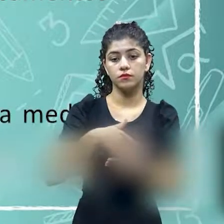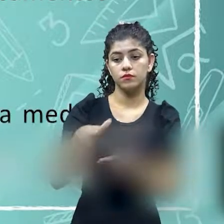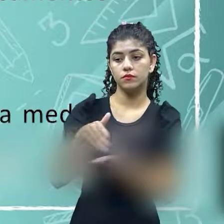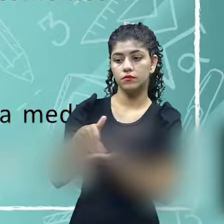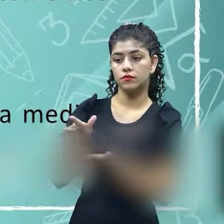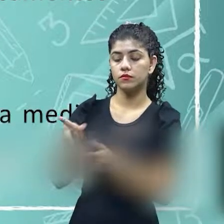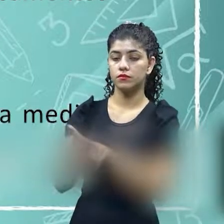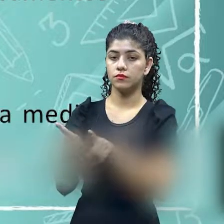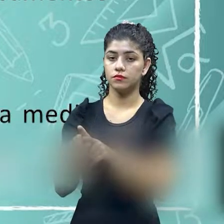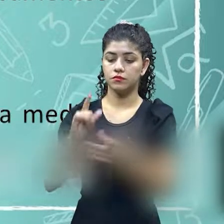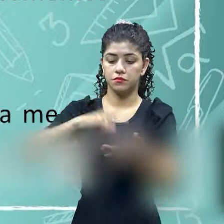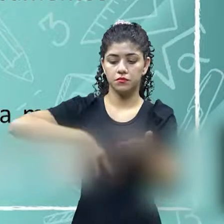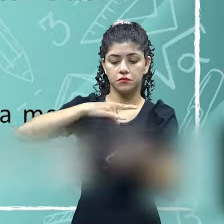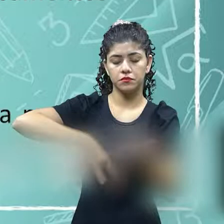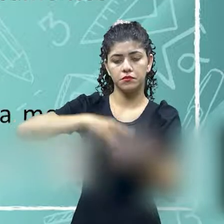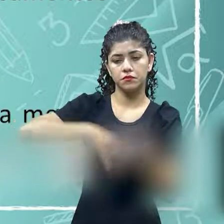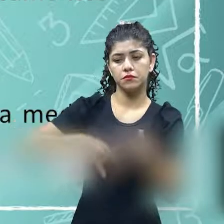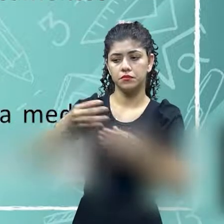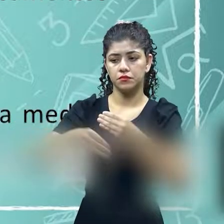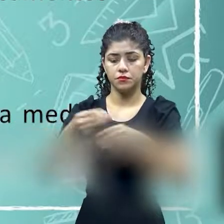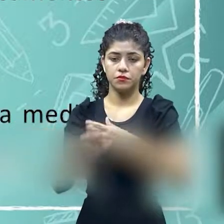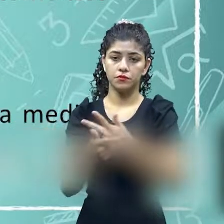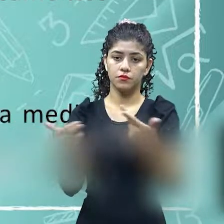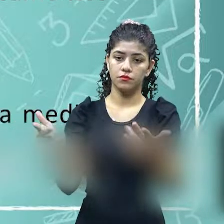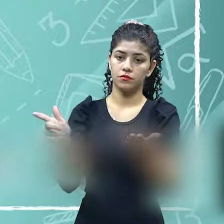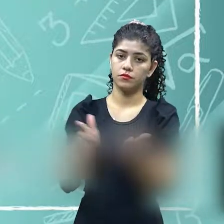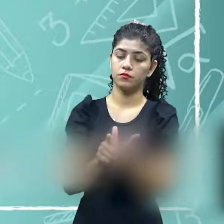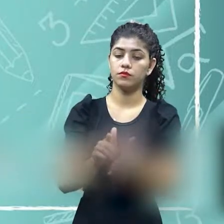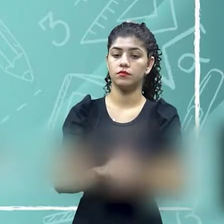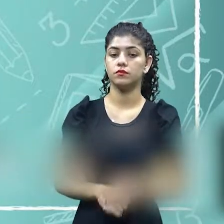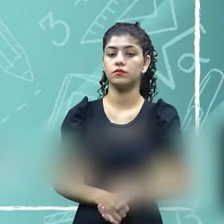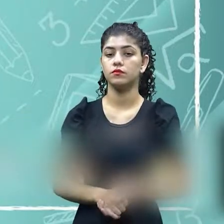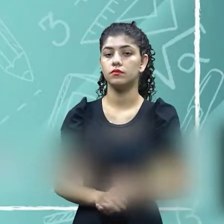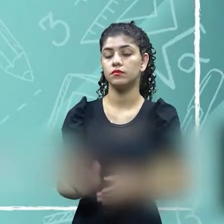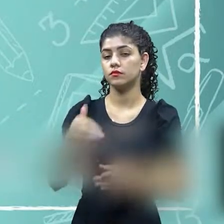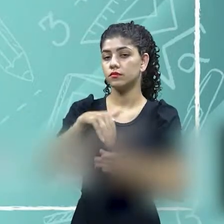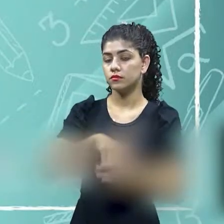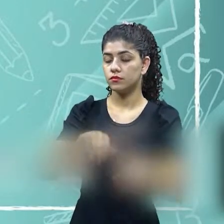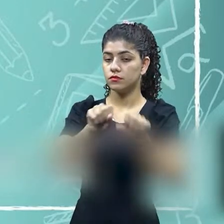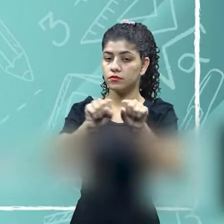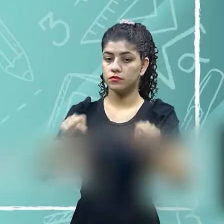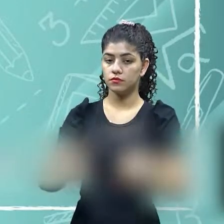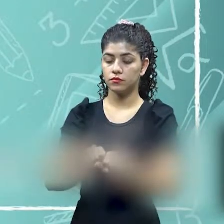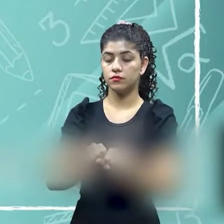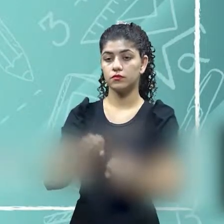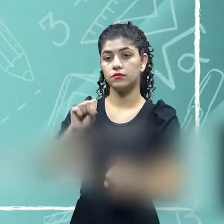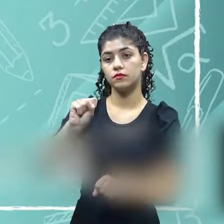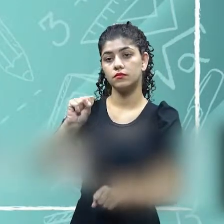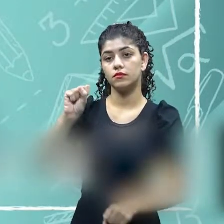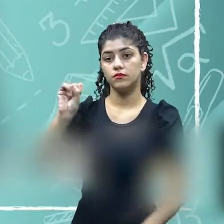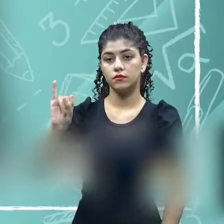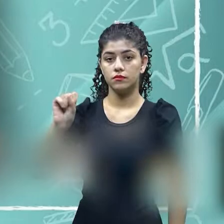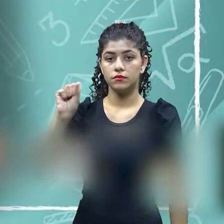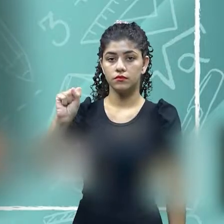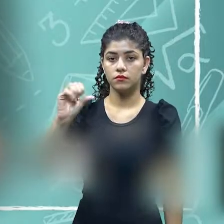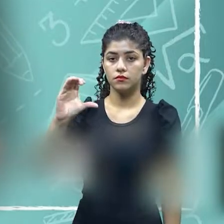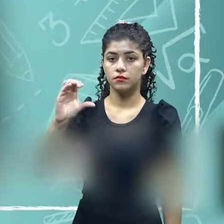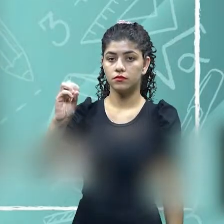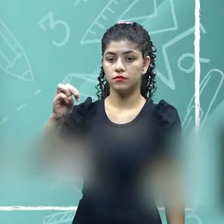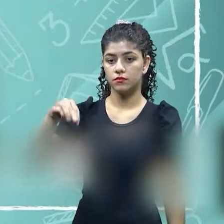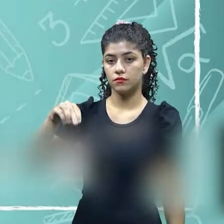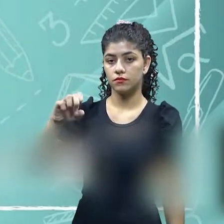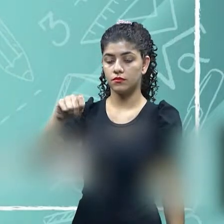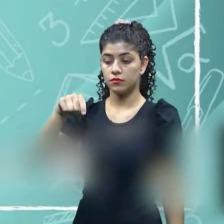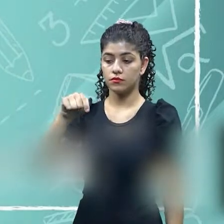diminuindo o volume de documentos envolvido nas operações. Então, dentro do sistema da SISCOMEX, vai estar todo o controle de volume